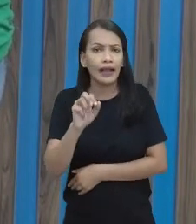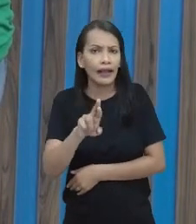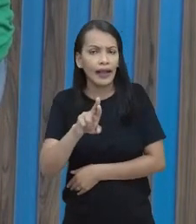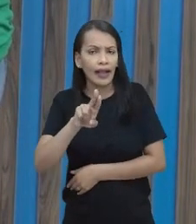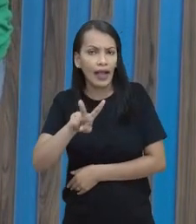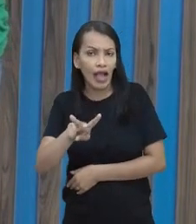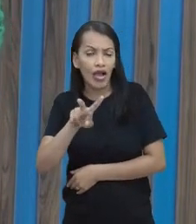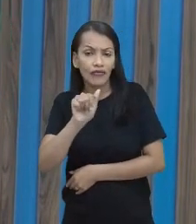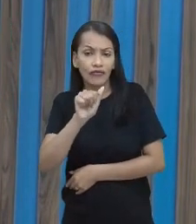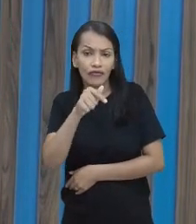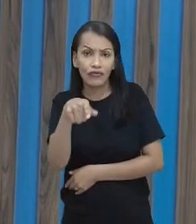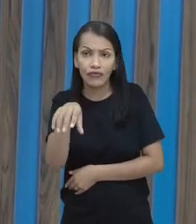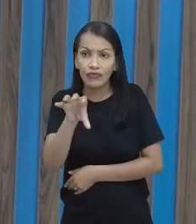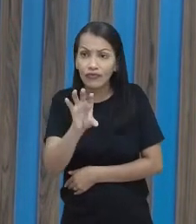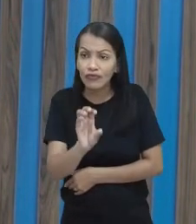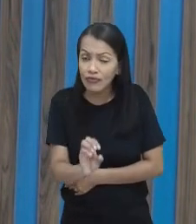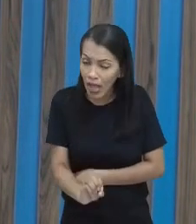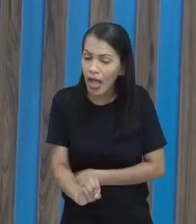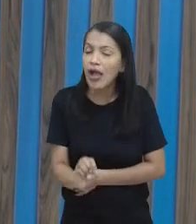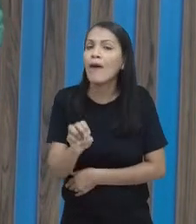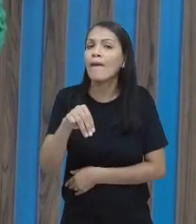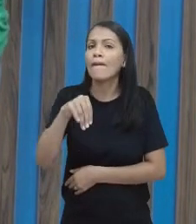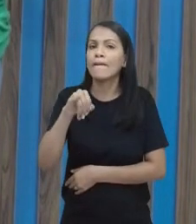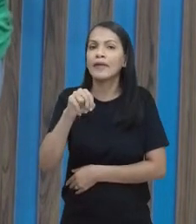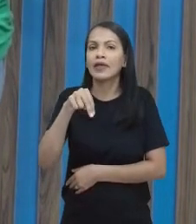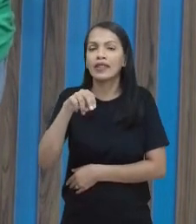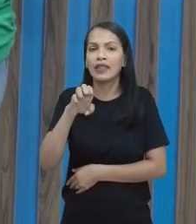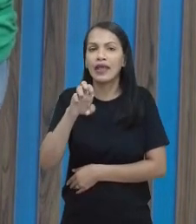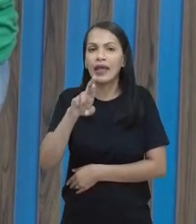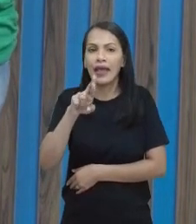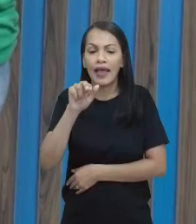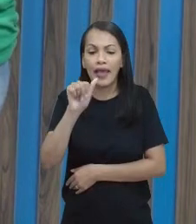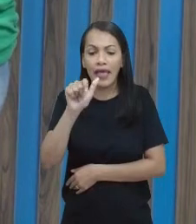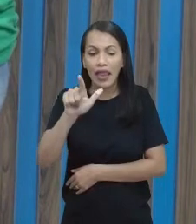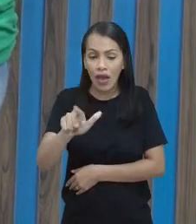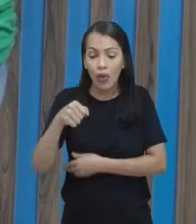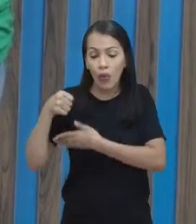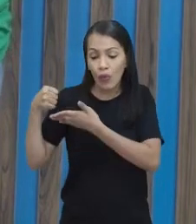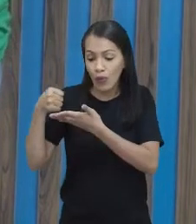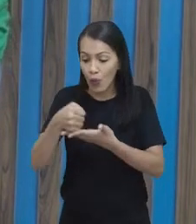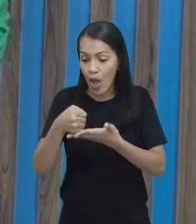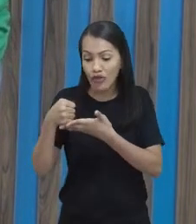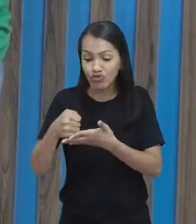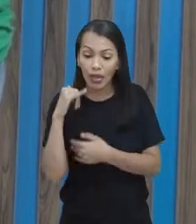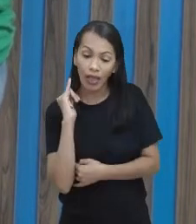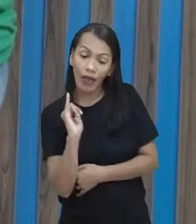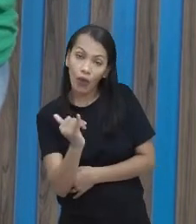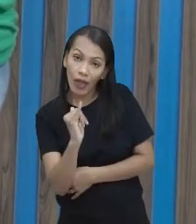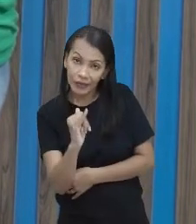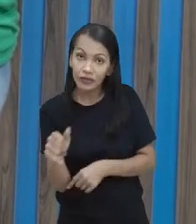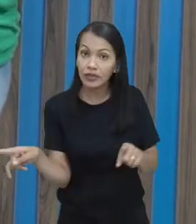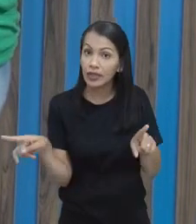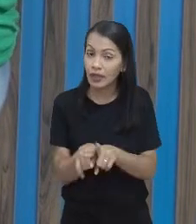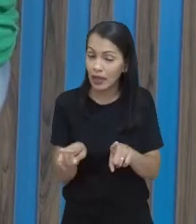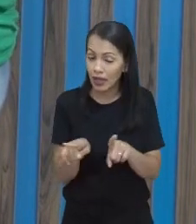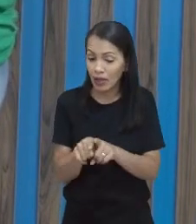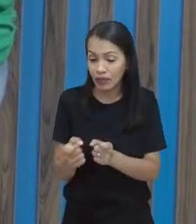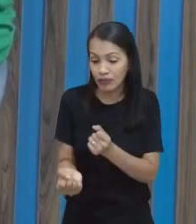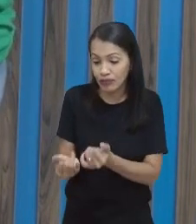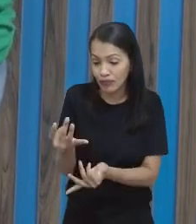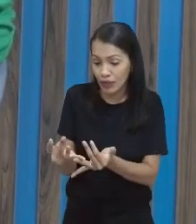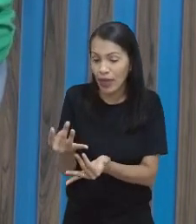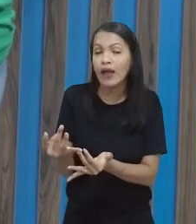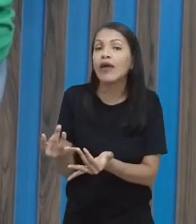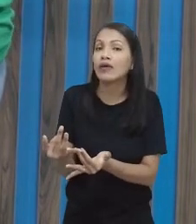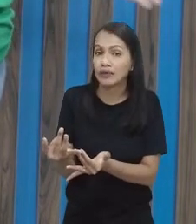são fósseis, né? São combustíveis fósseis. Eles vão fornecer energia para a gente, mas queimando o